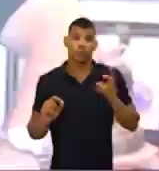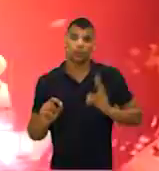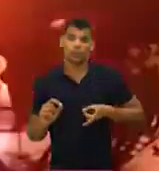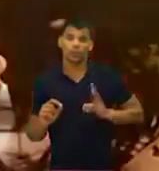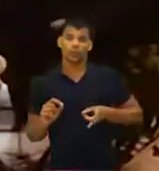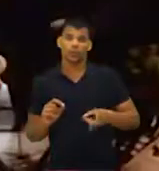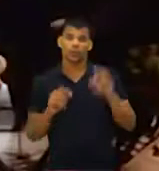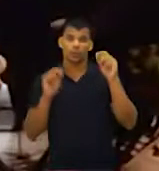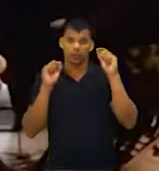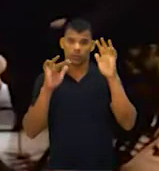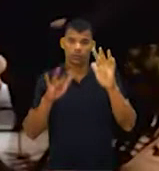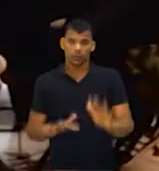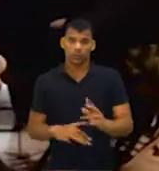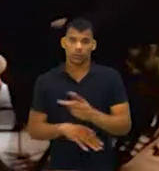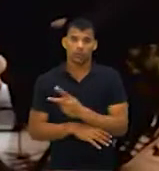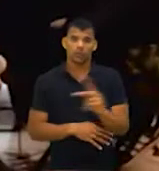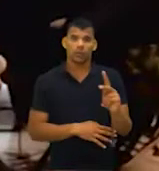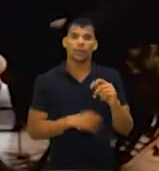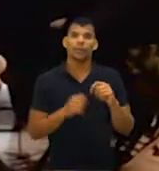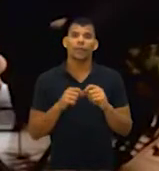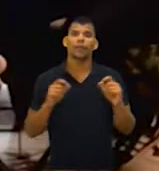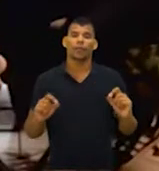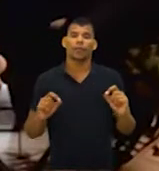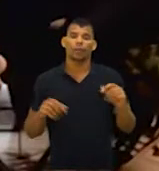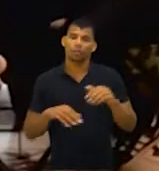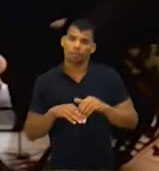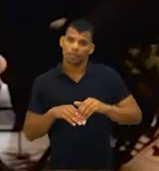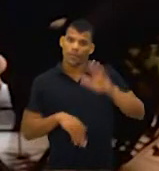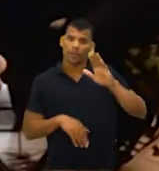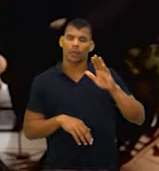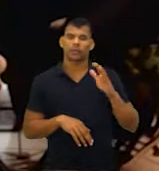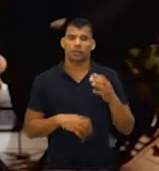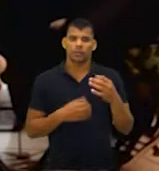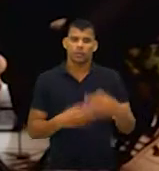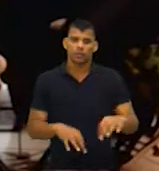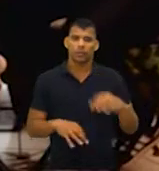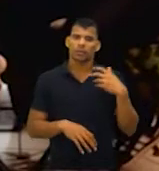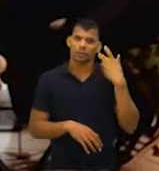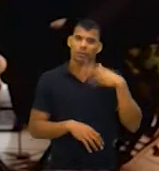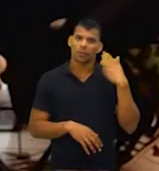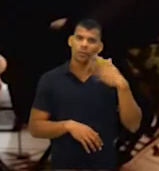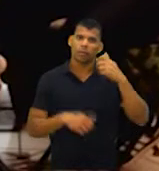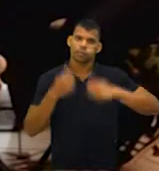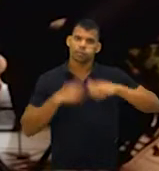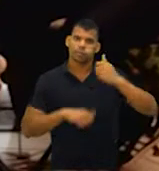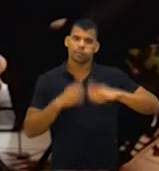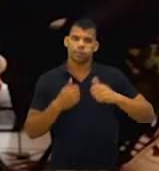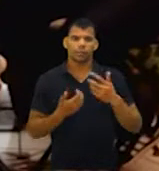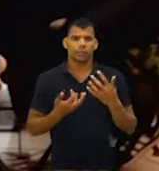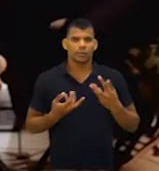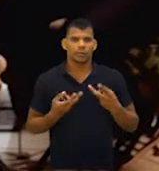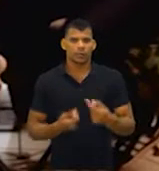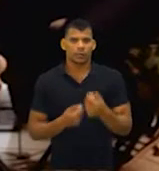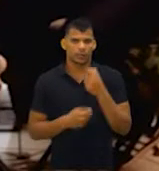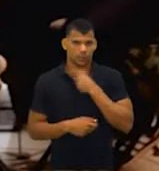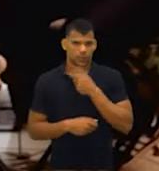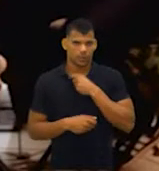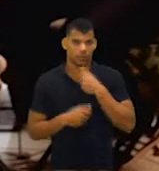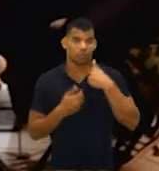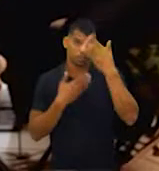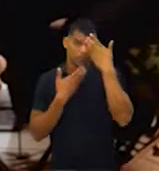mundo. Muitíssimo obrigado pela participação, muito obrigado pelo que você tem feito pela música